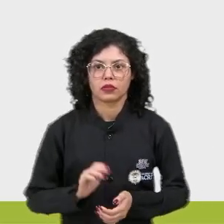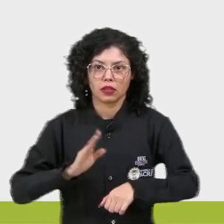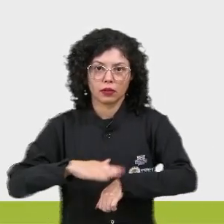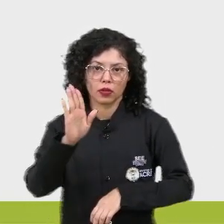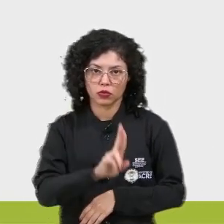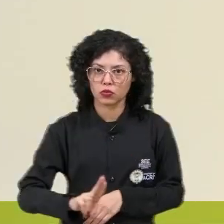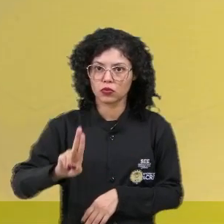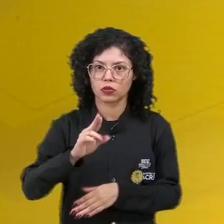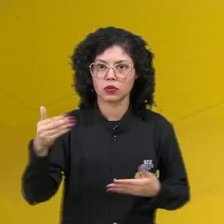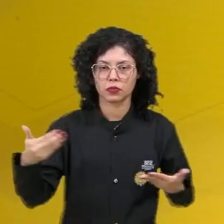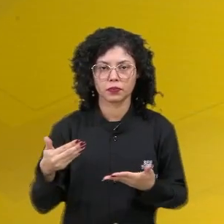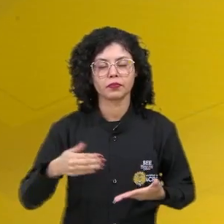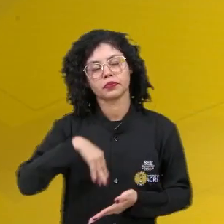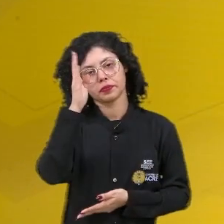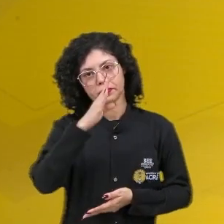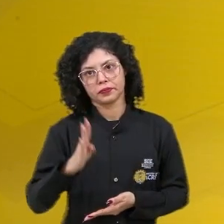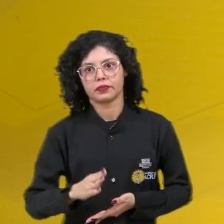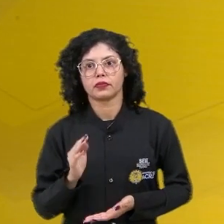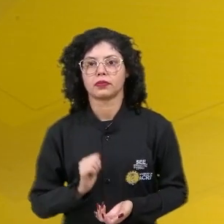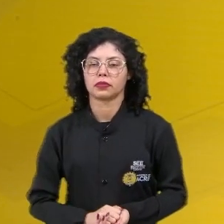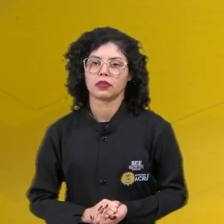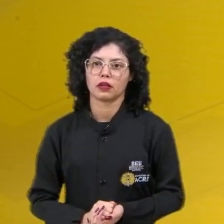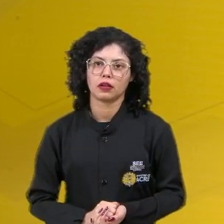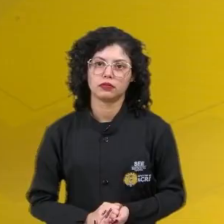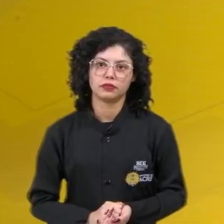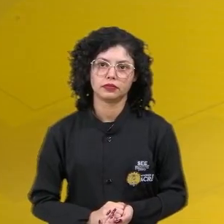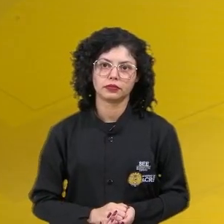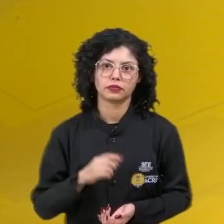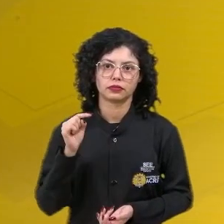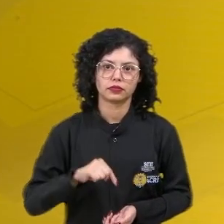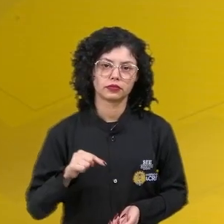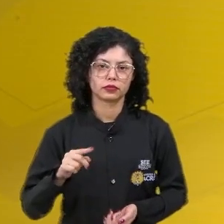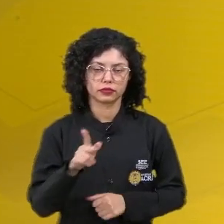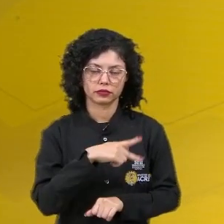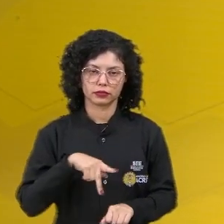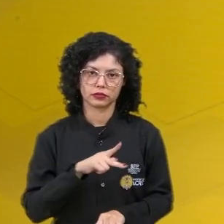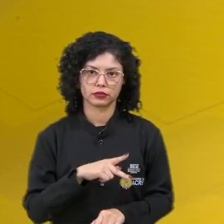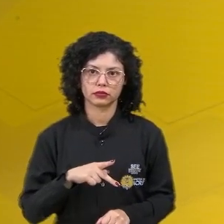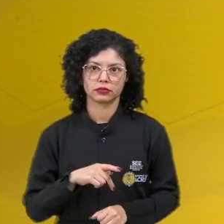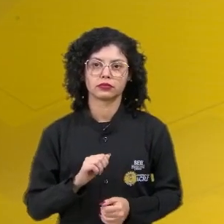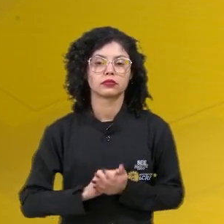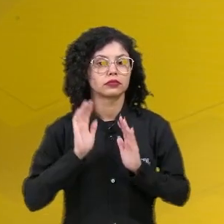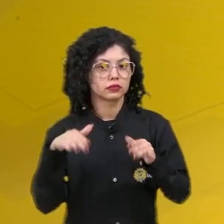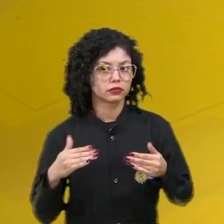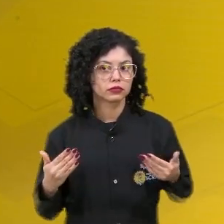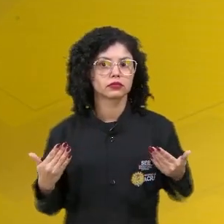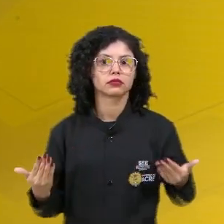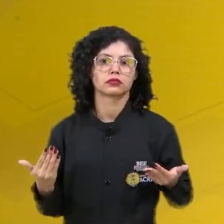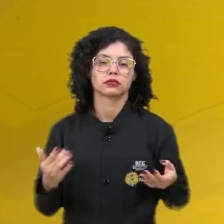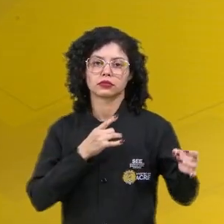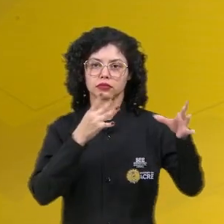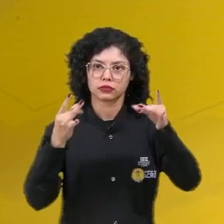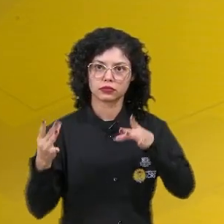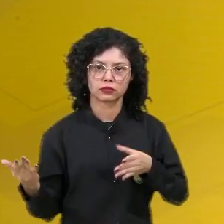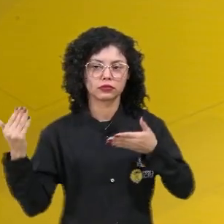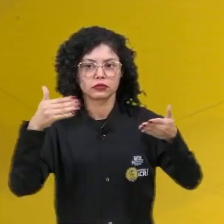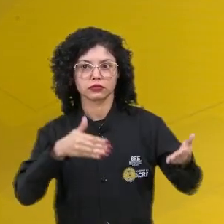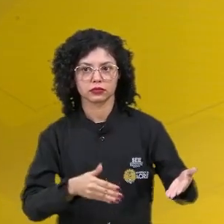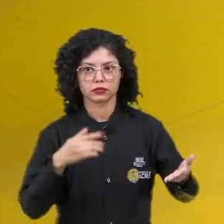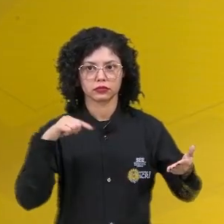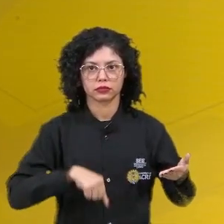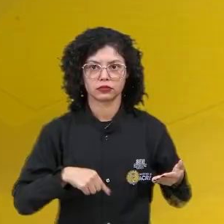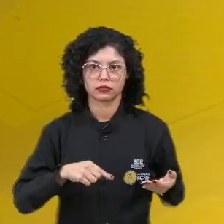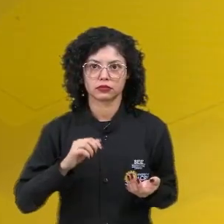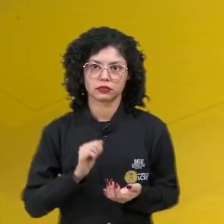mais utilizado no Brasil. Tá? Então, aqui no nosso país, o modo pelo qual as mercadorias chegam